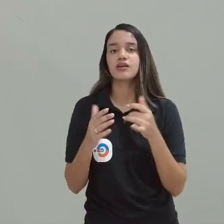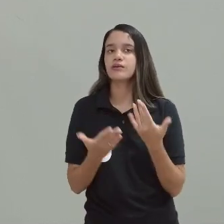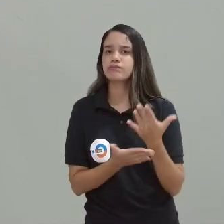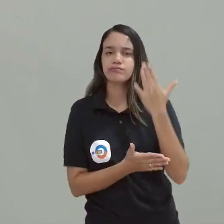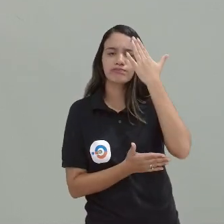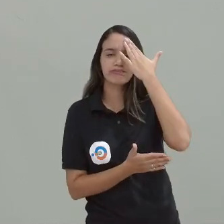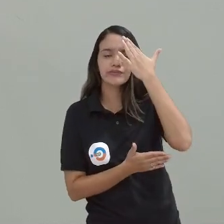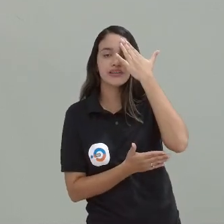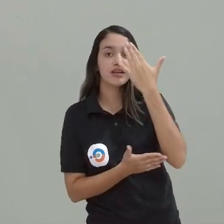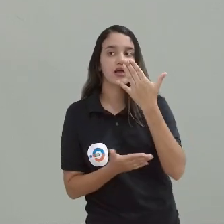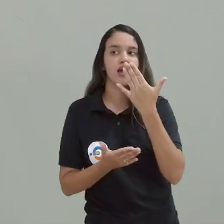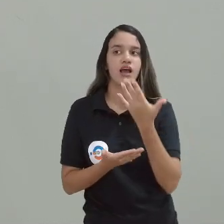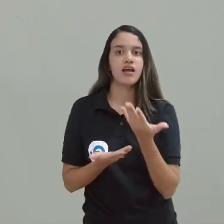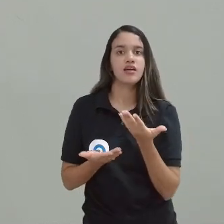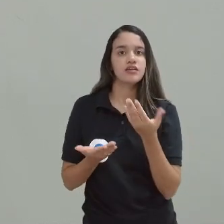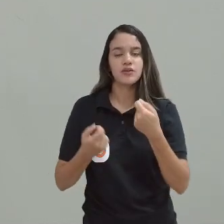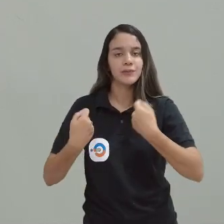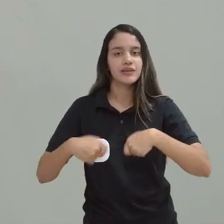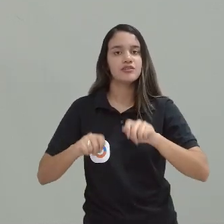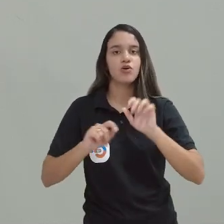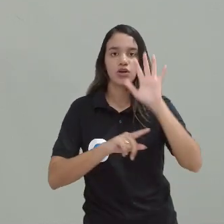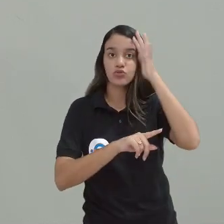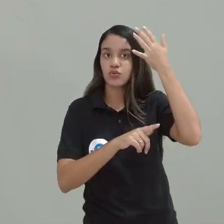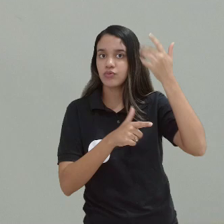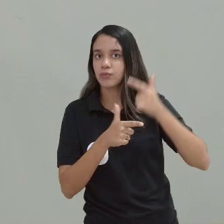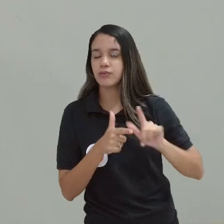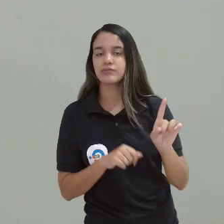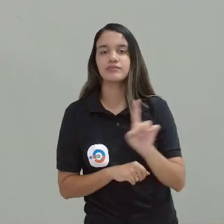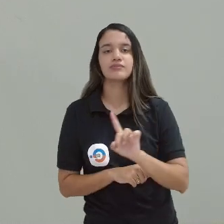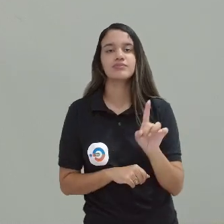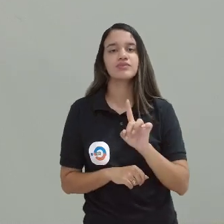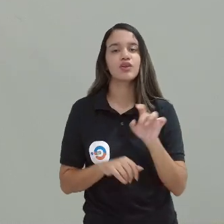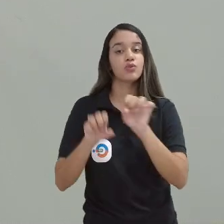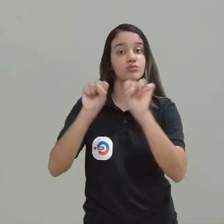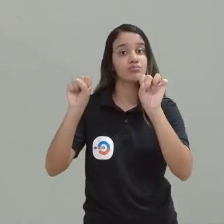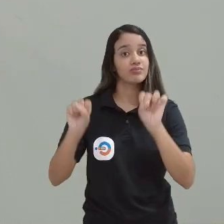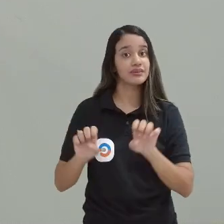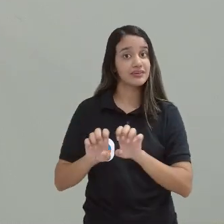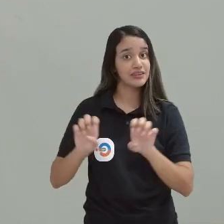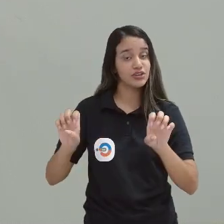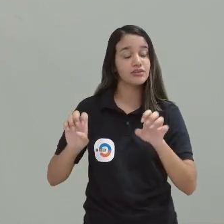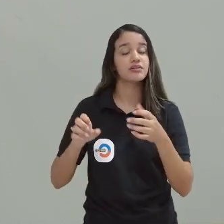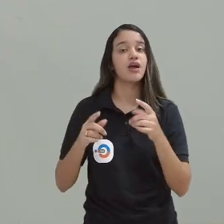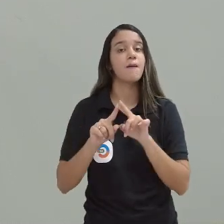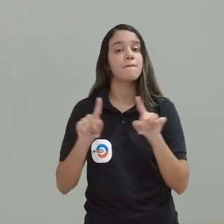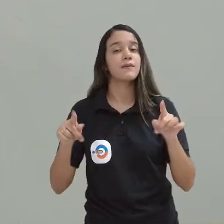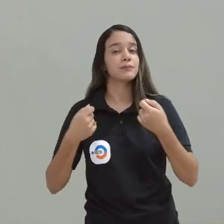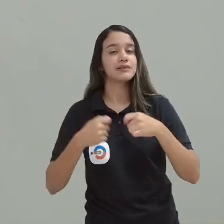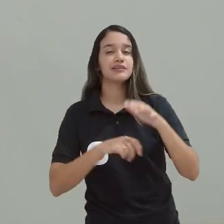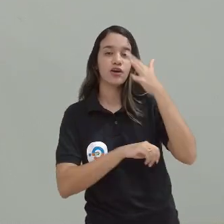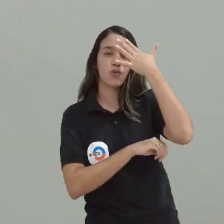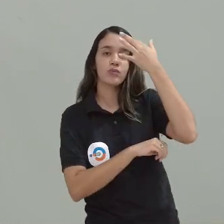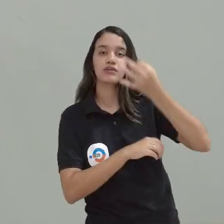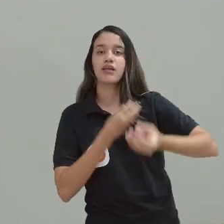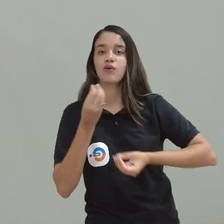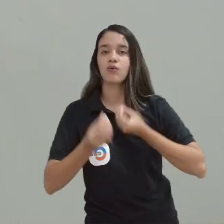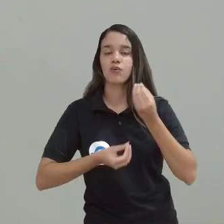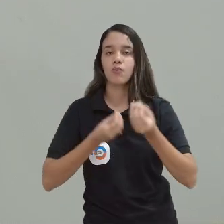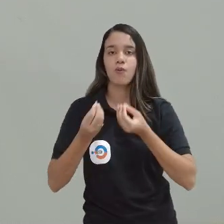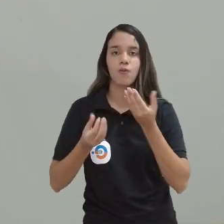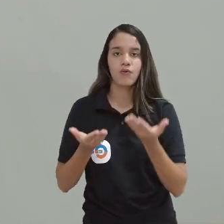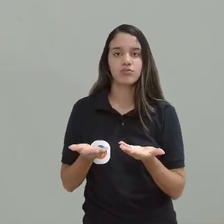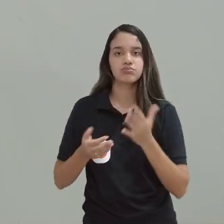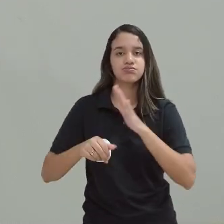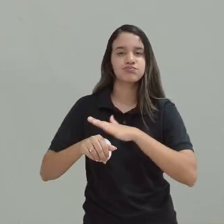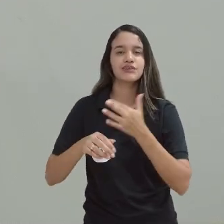interpretações, a gente não precisou resolver o sistema. Então, uma coisa é resolver o sistema, mas primeiro a gente precisa compreender como é que uma situação pode